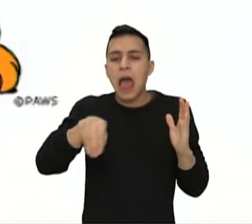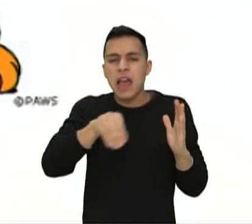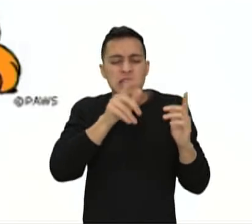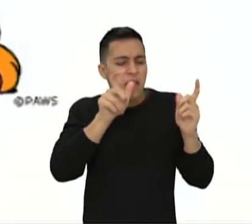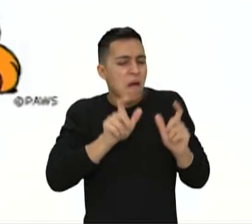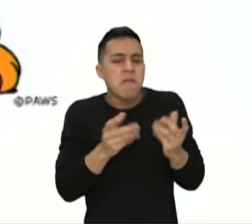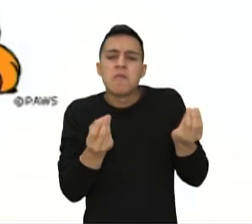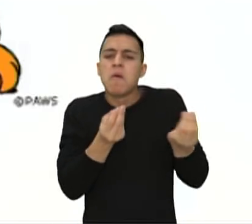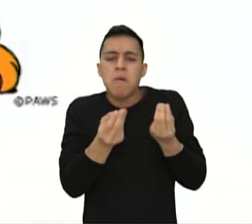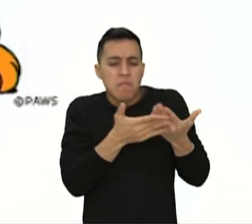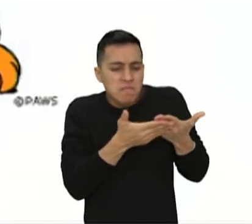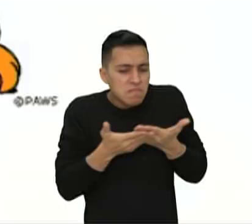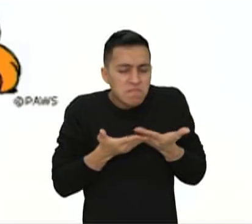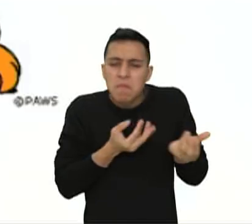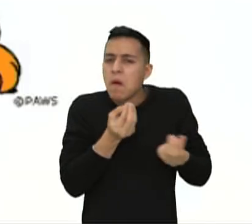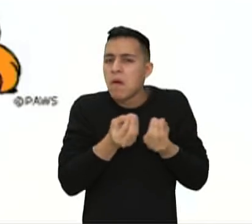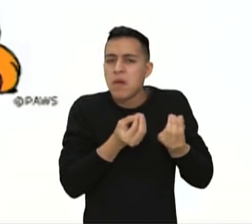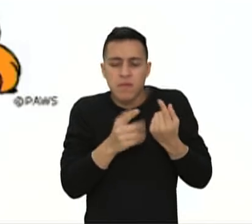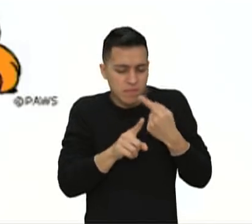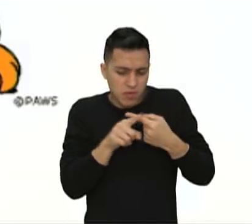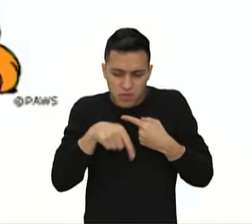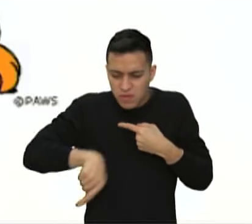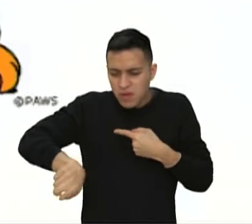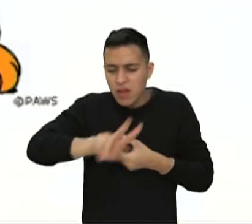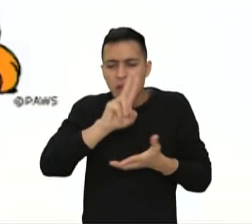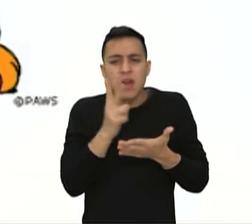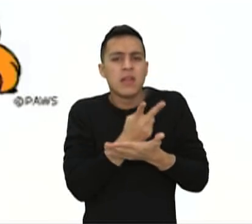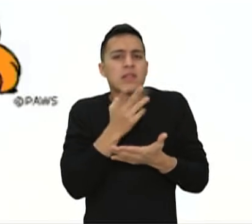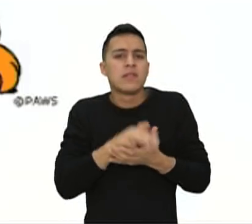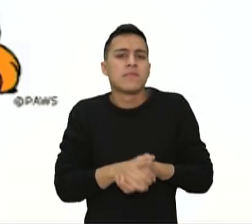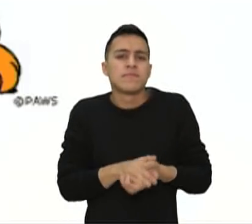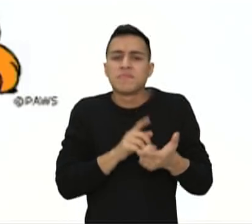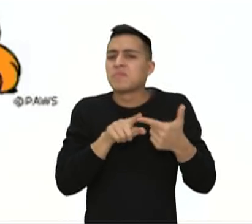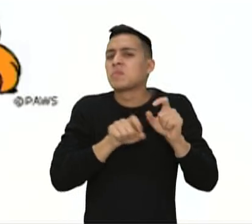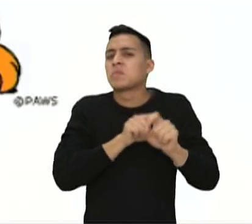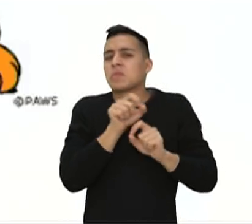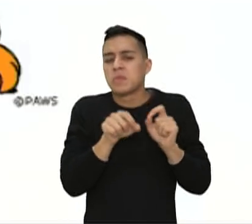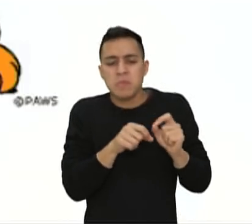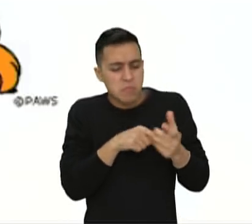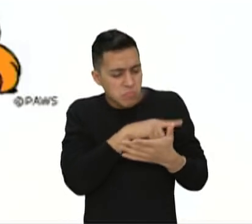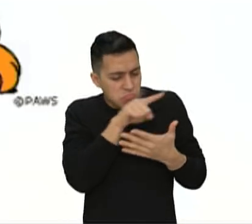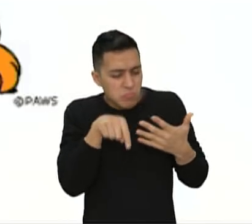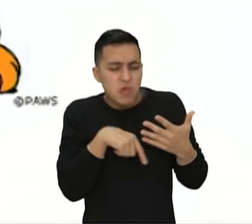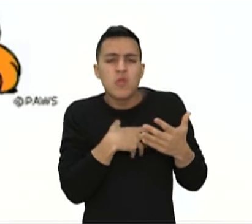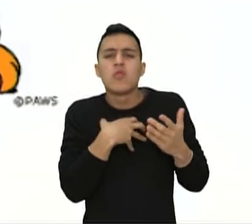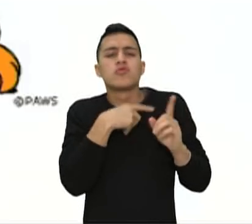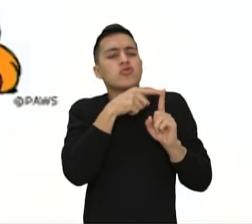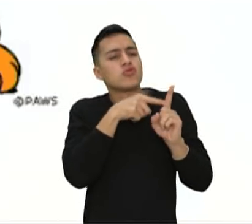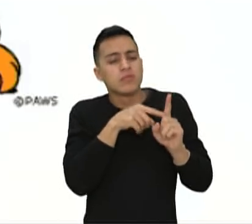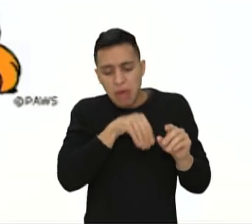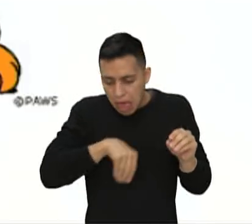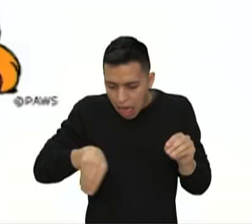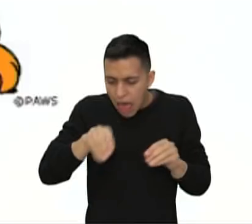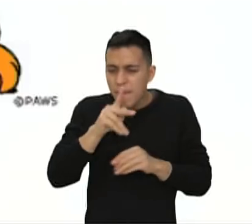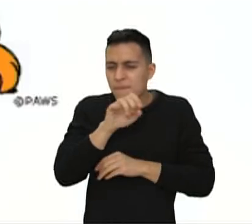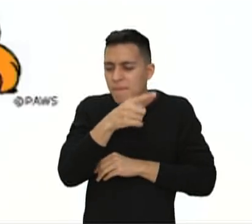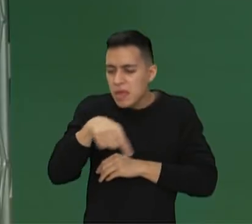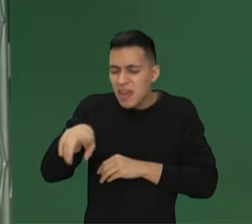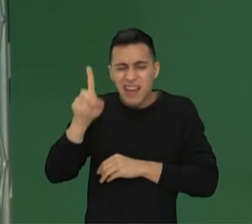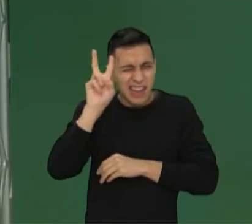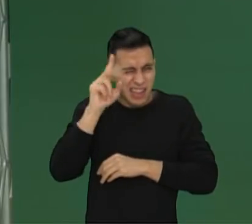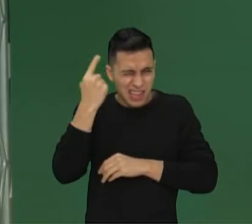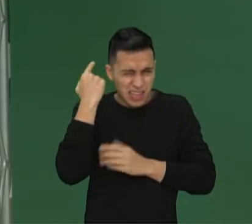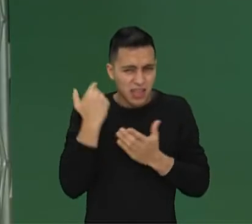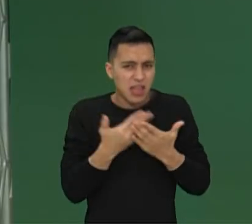esse termo, lance irregular? Por que acontece o lance irregular? Quais são, né? Quais eram os lances? Do peão, a gente fez até